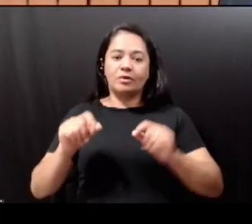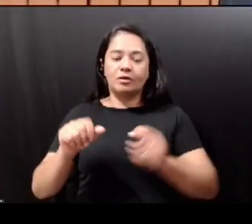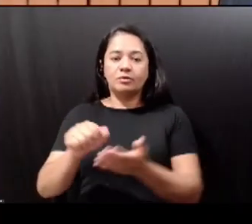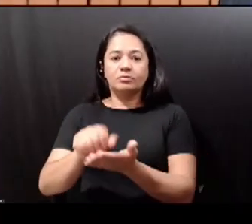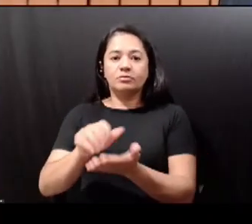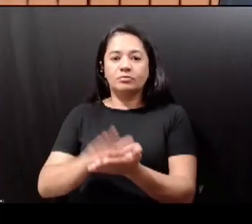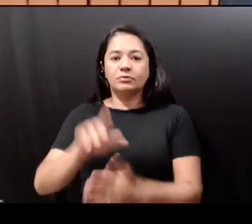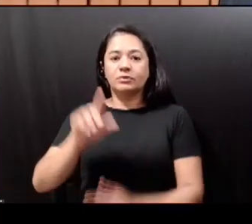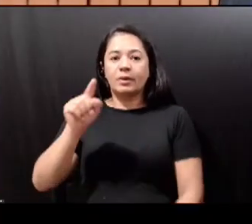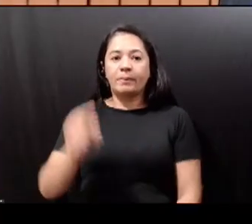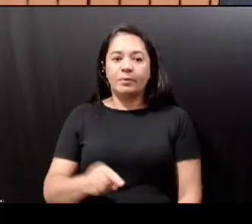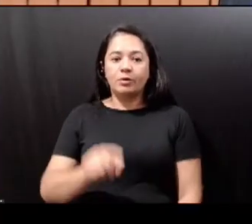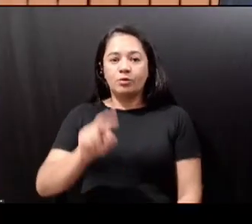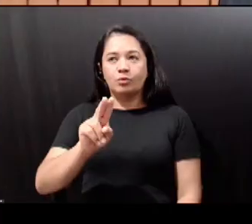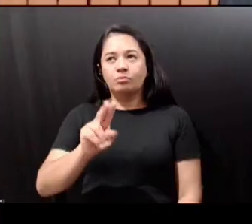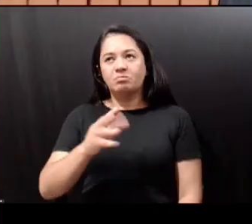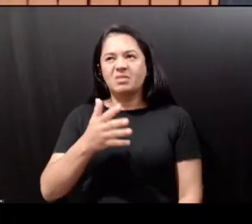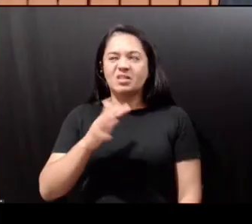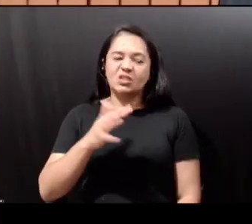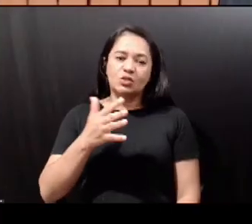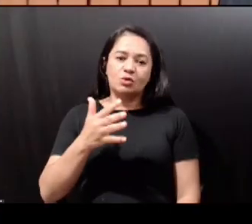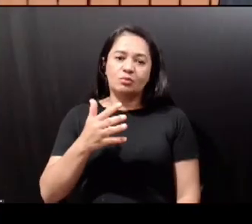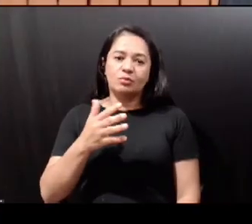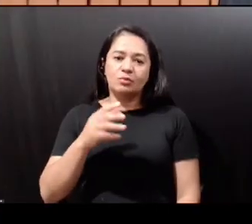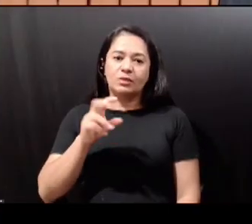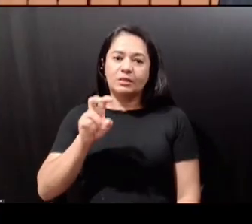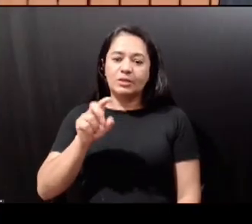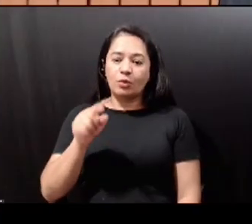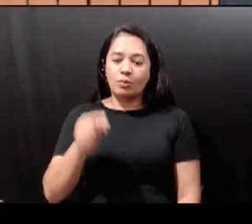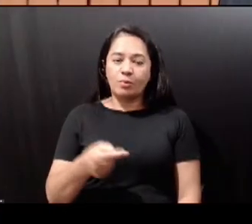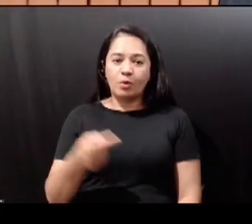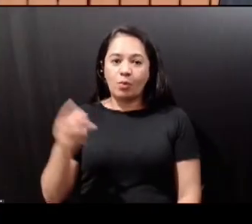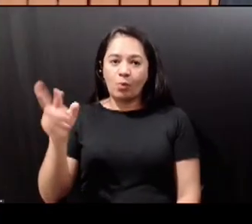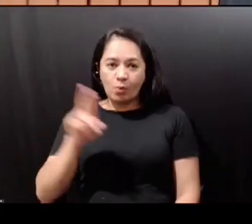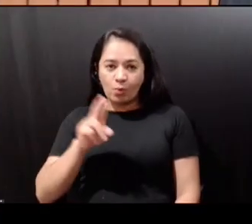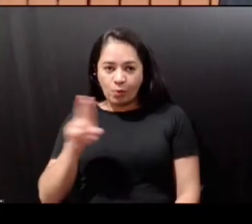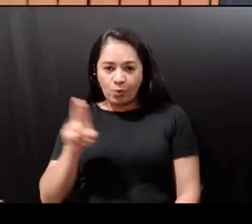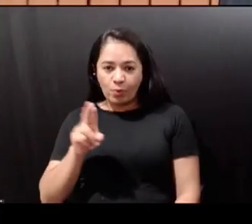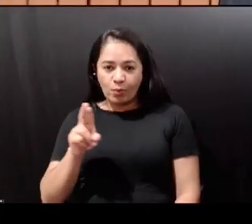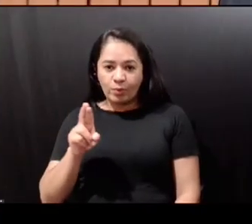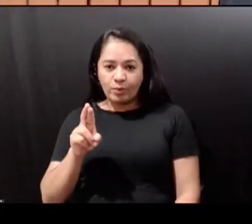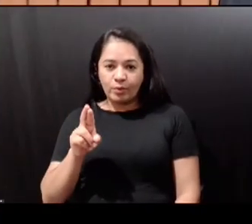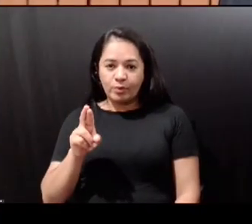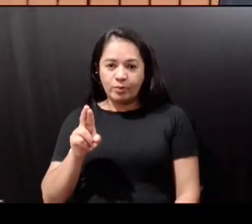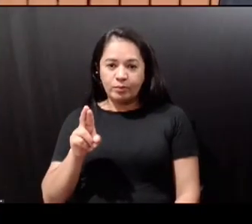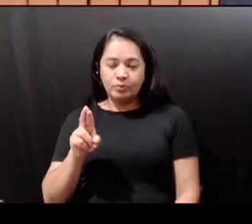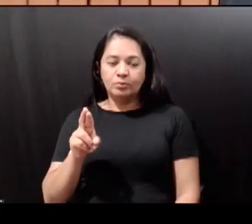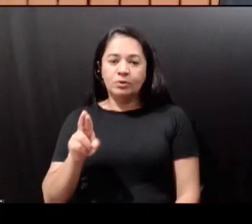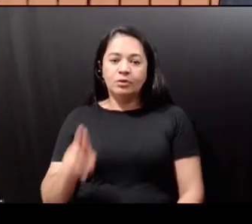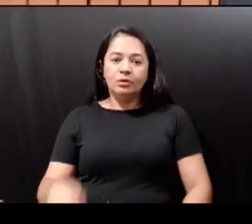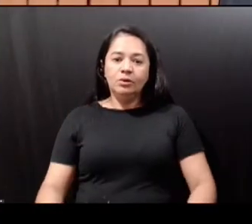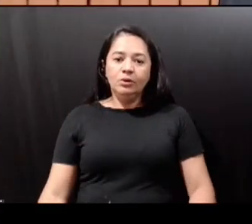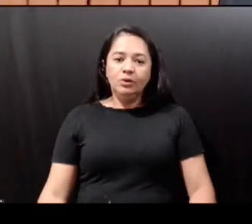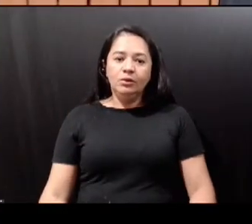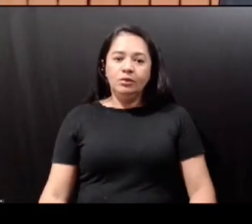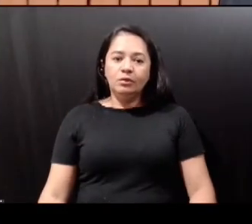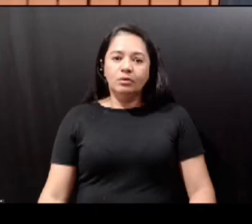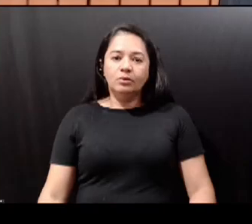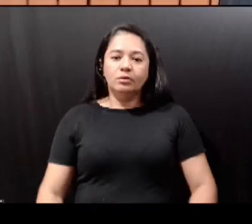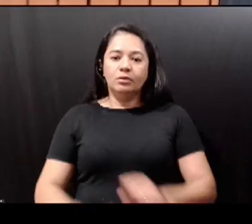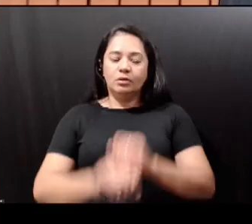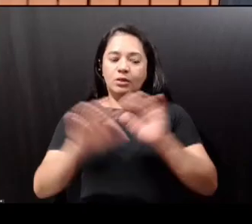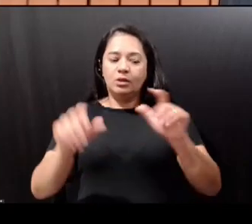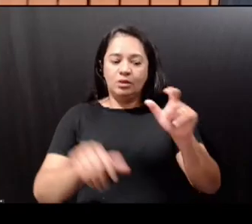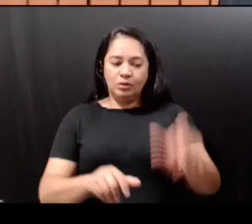dar quase R$5.000, e é lógico que o munícipe tem que comprovar que ele